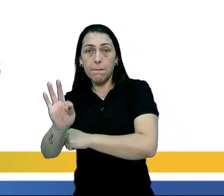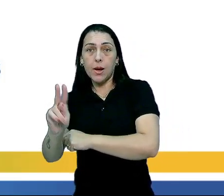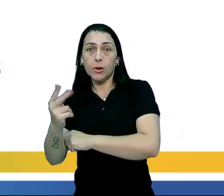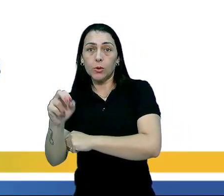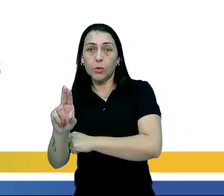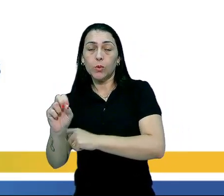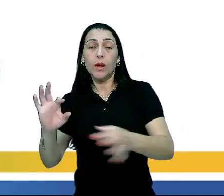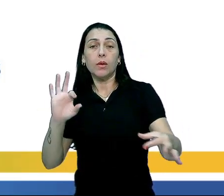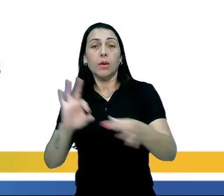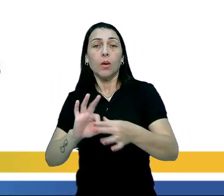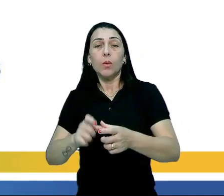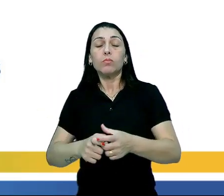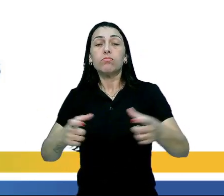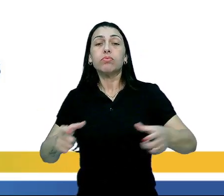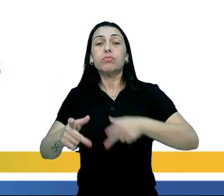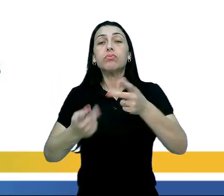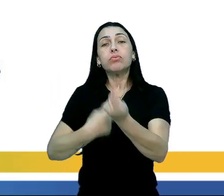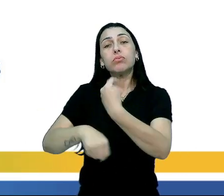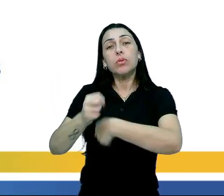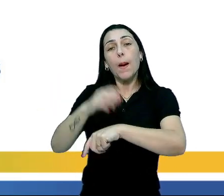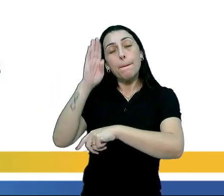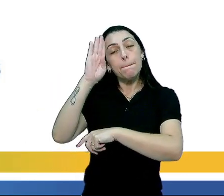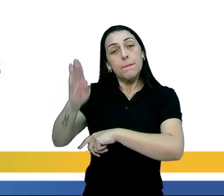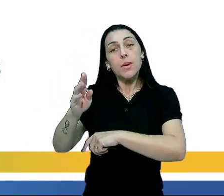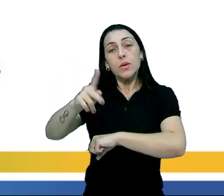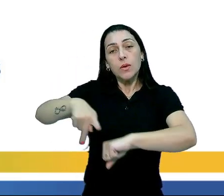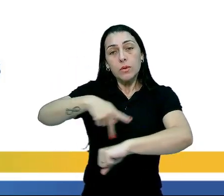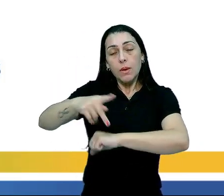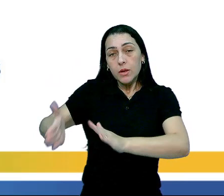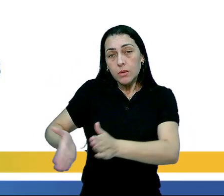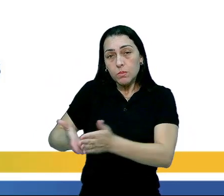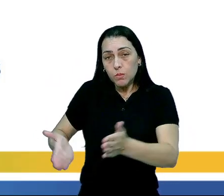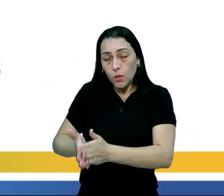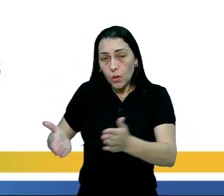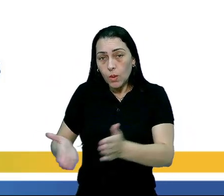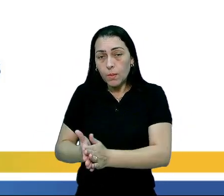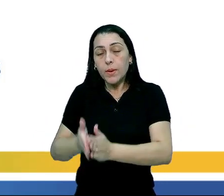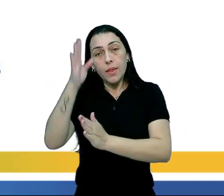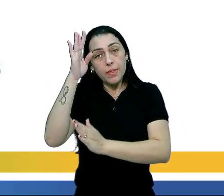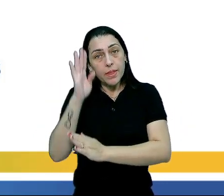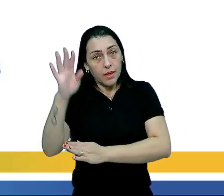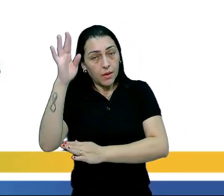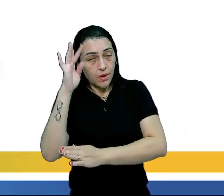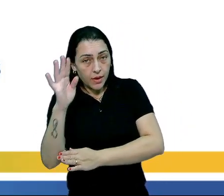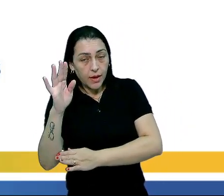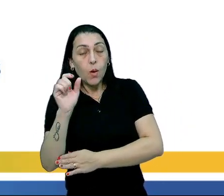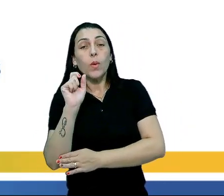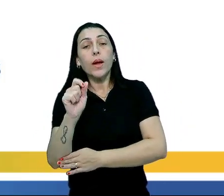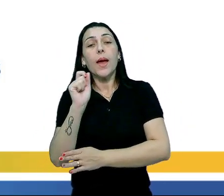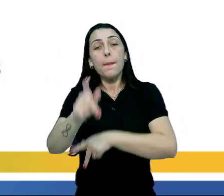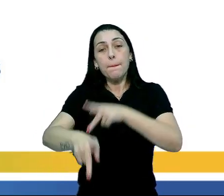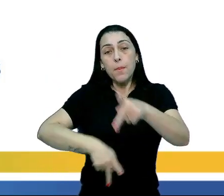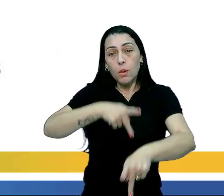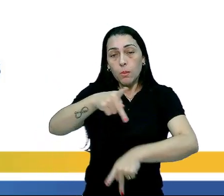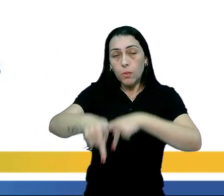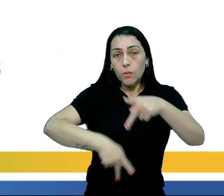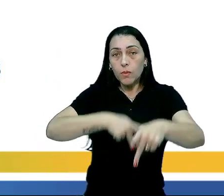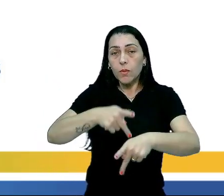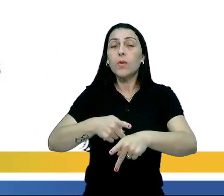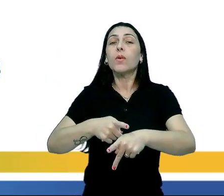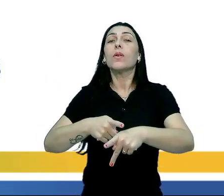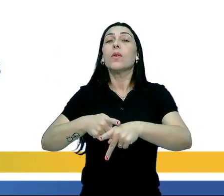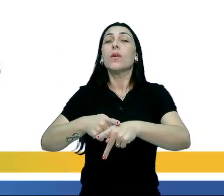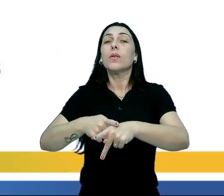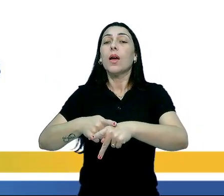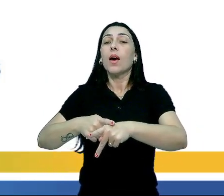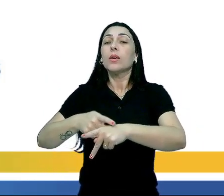atrelar o crescimento econômico principalmente aos países pobres. Então, a teoria neomalthusiana é população